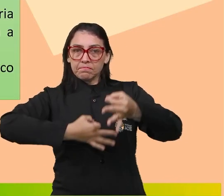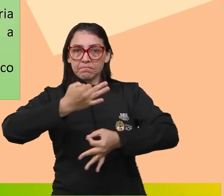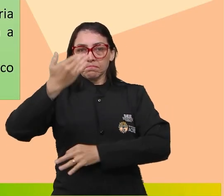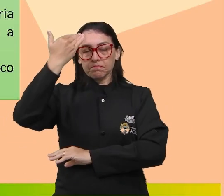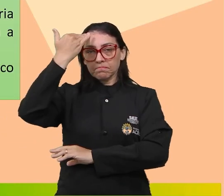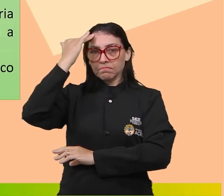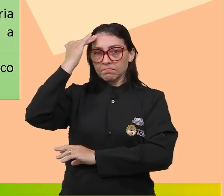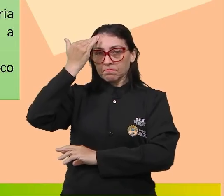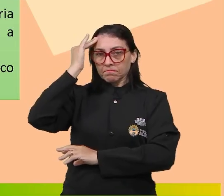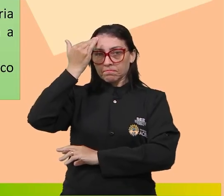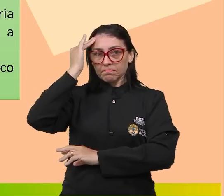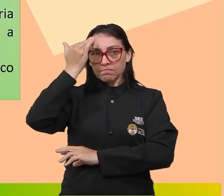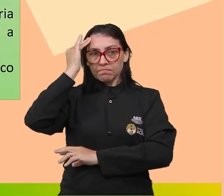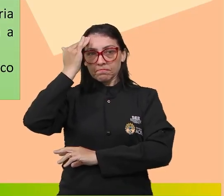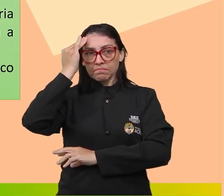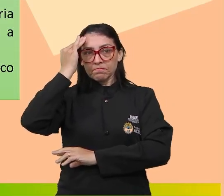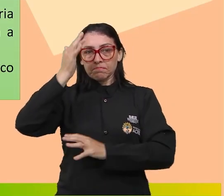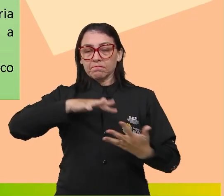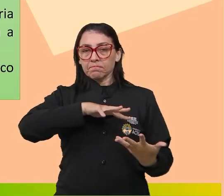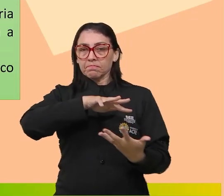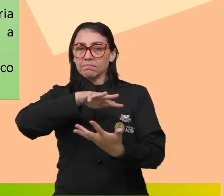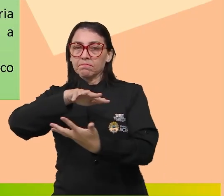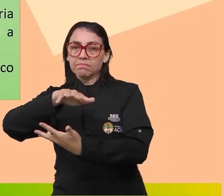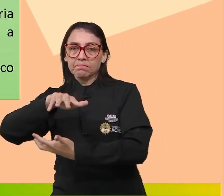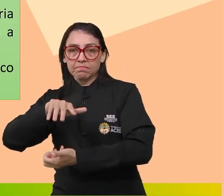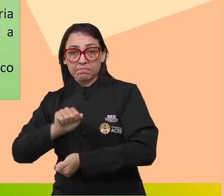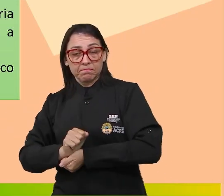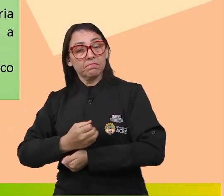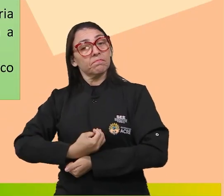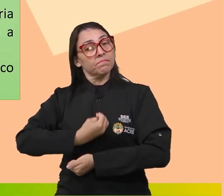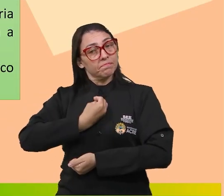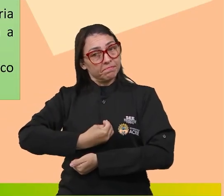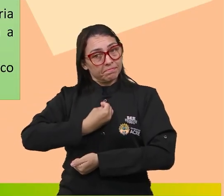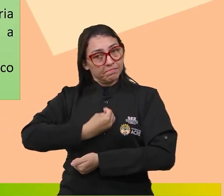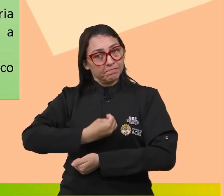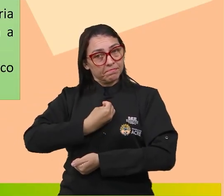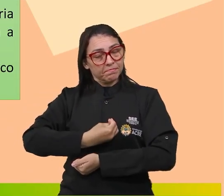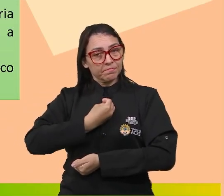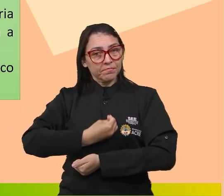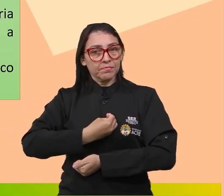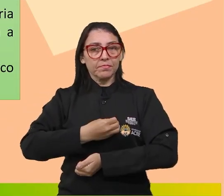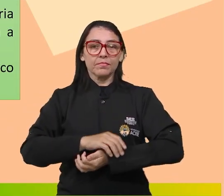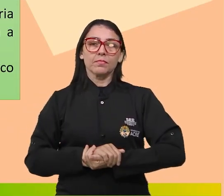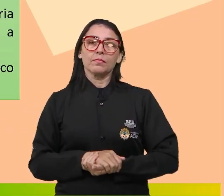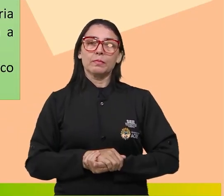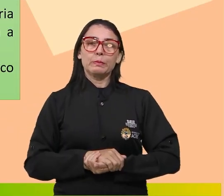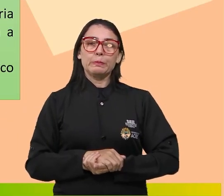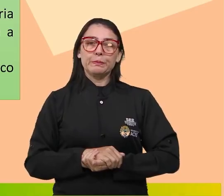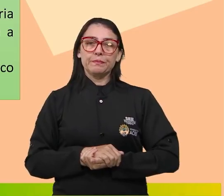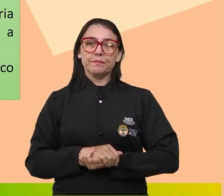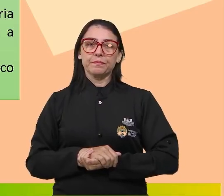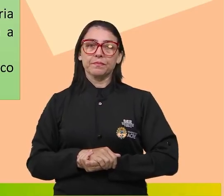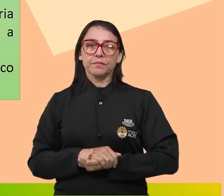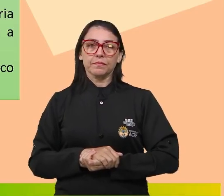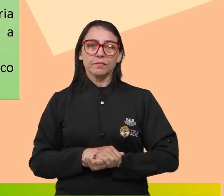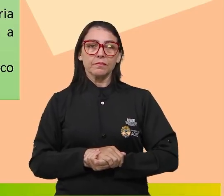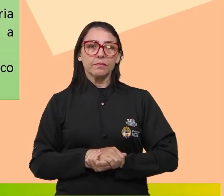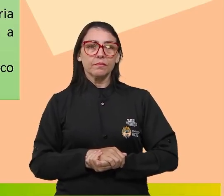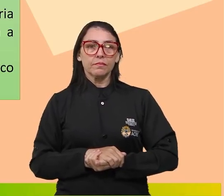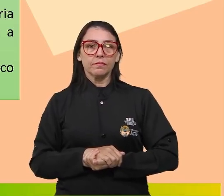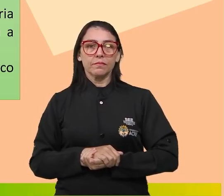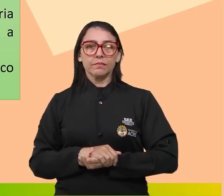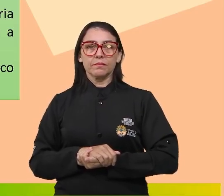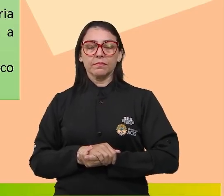autonomia crítica para a compreensão e interpretação do mundo em que vive. Então,